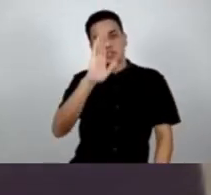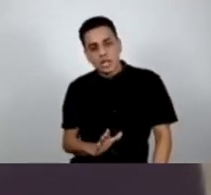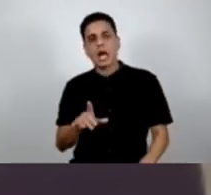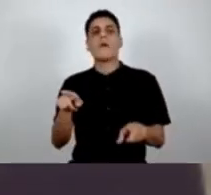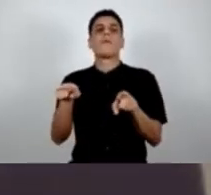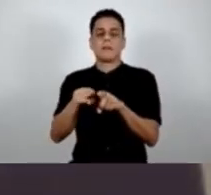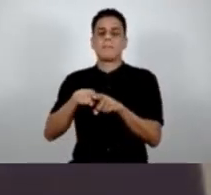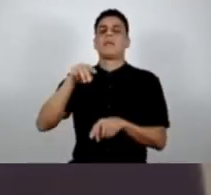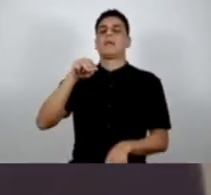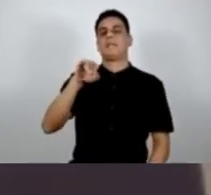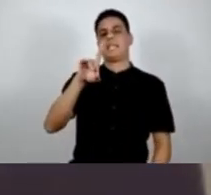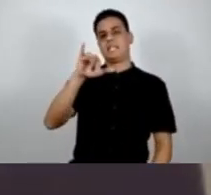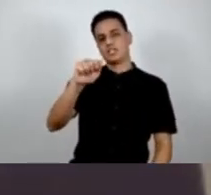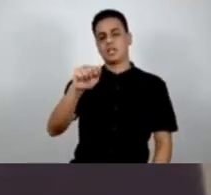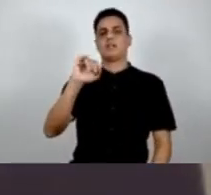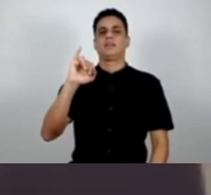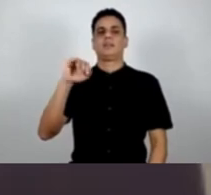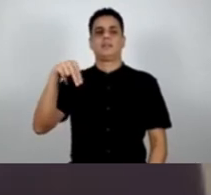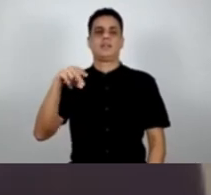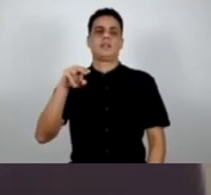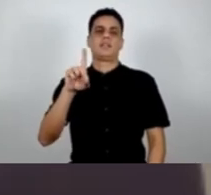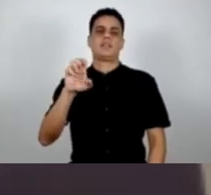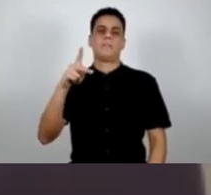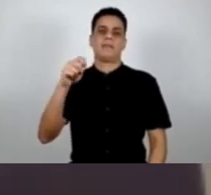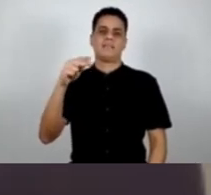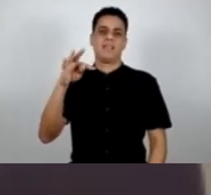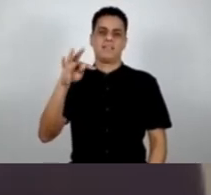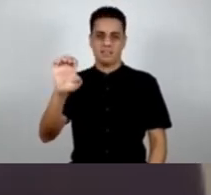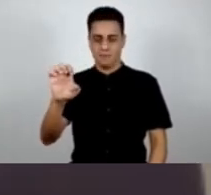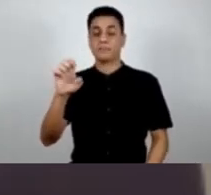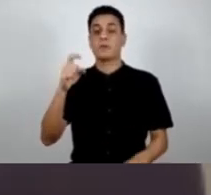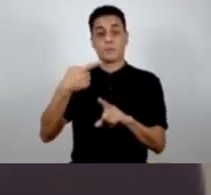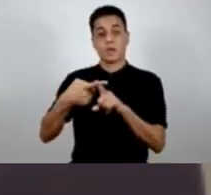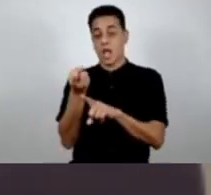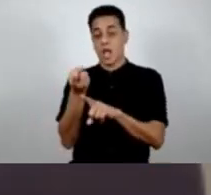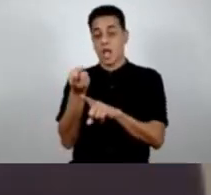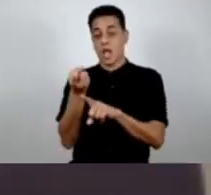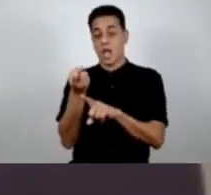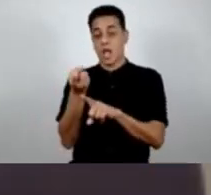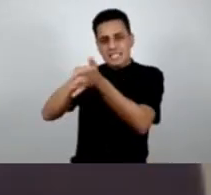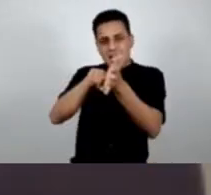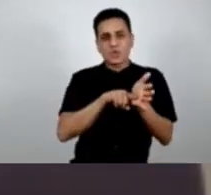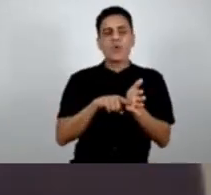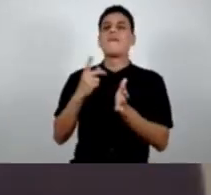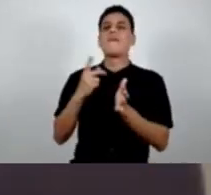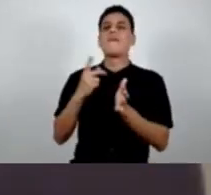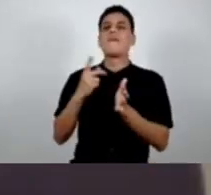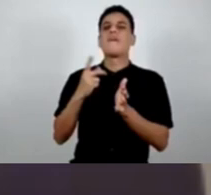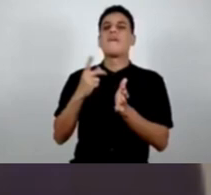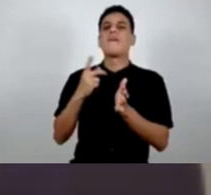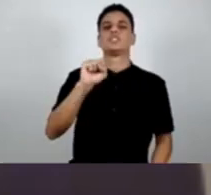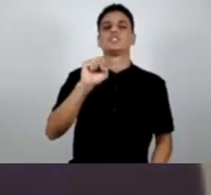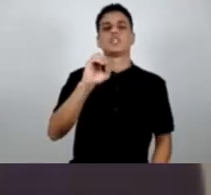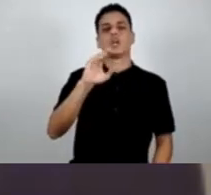pesquisadores que trabalham no conceito da imagem do país, falam da mídia como um